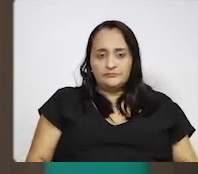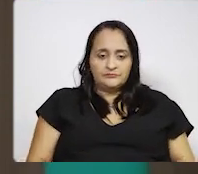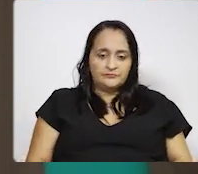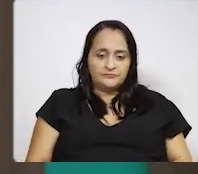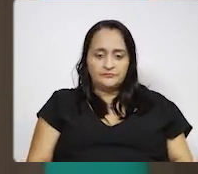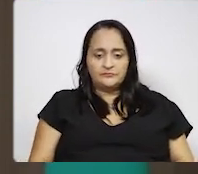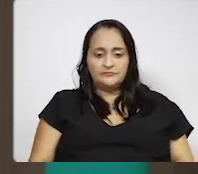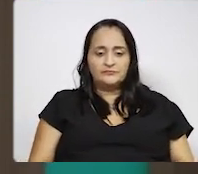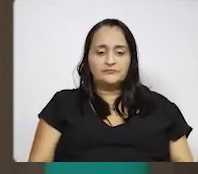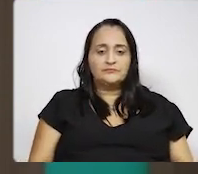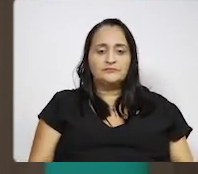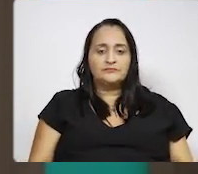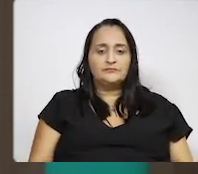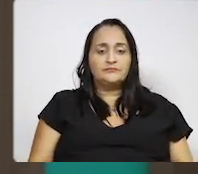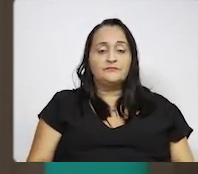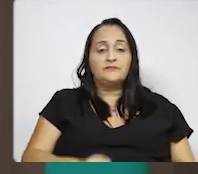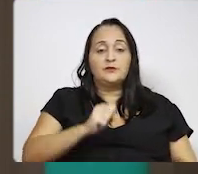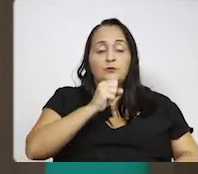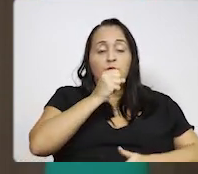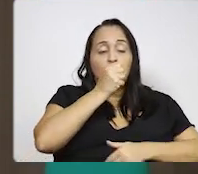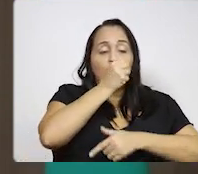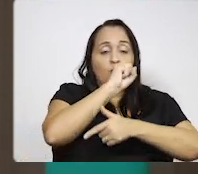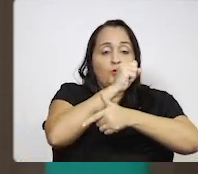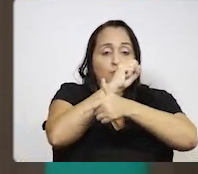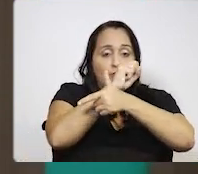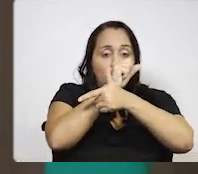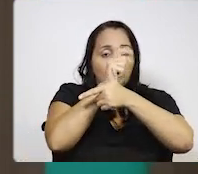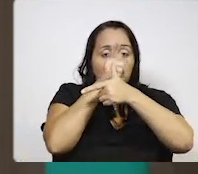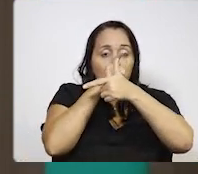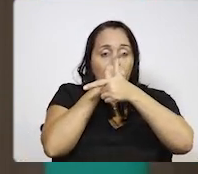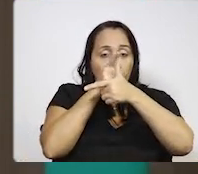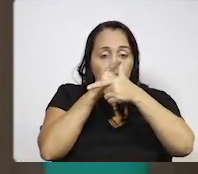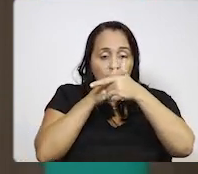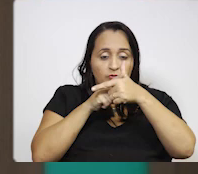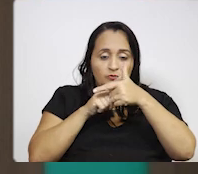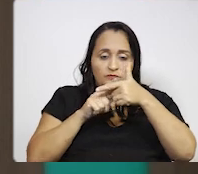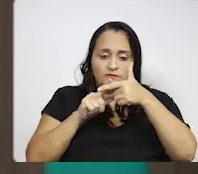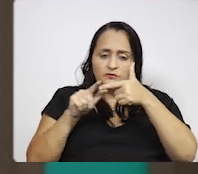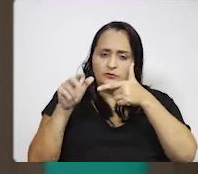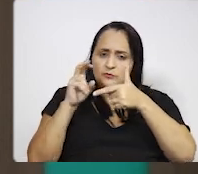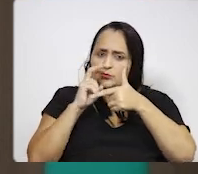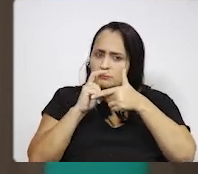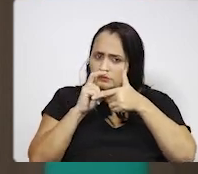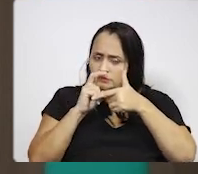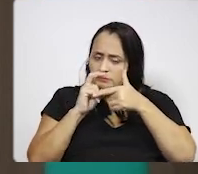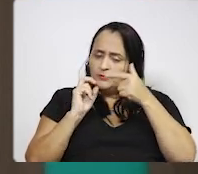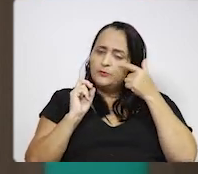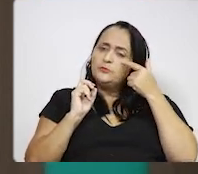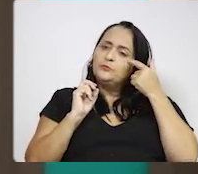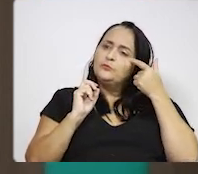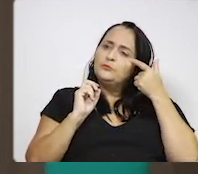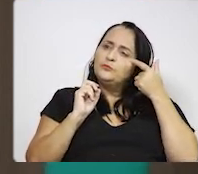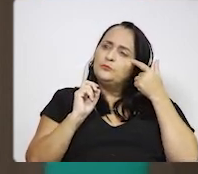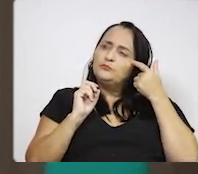que é o meu numerador, para dividir por 5. Que número